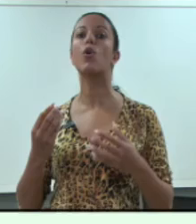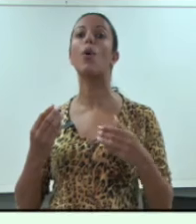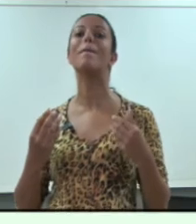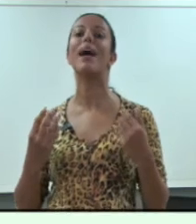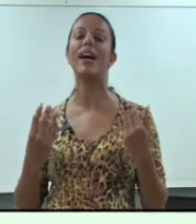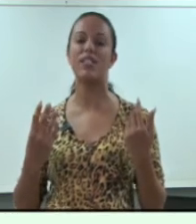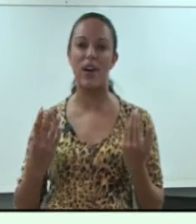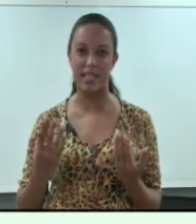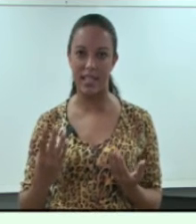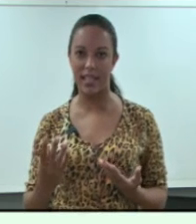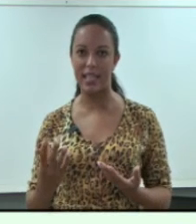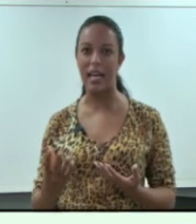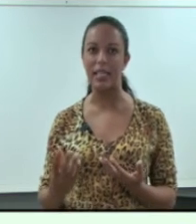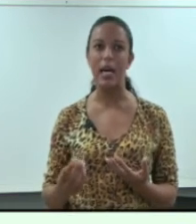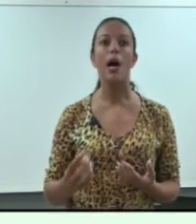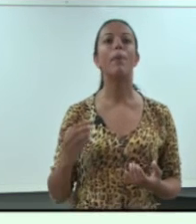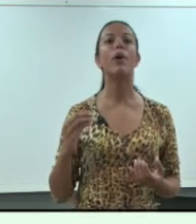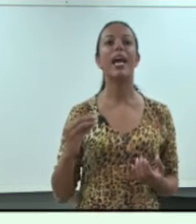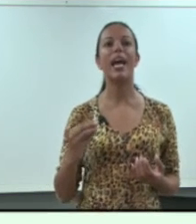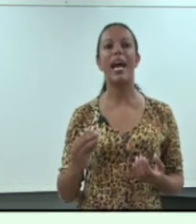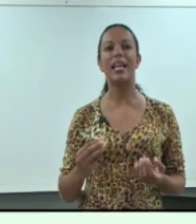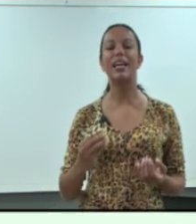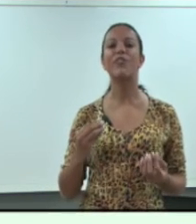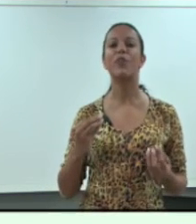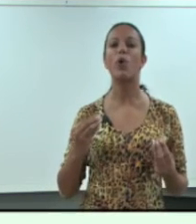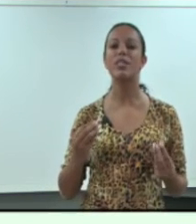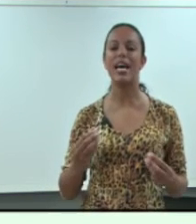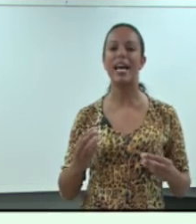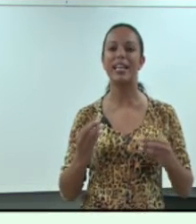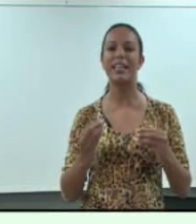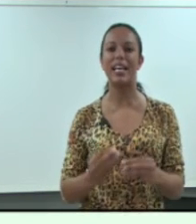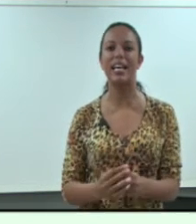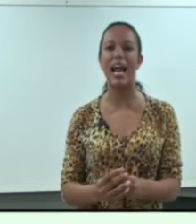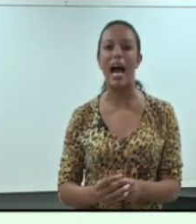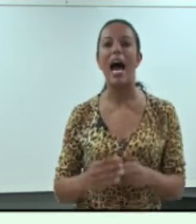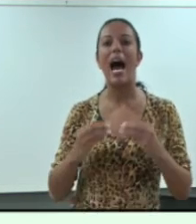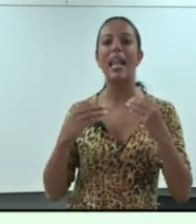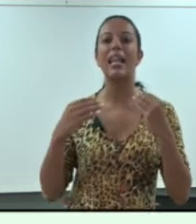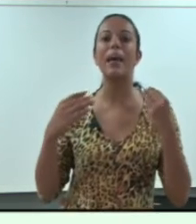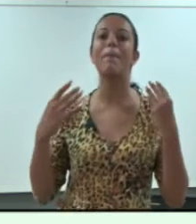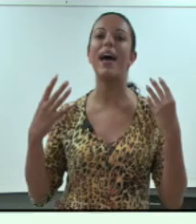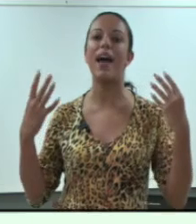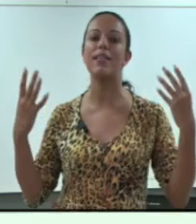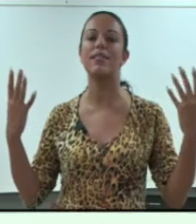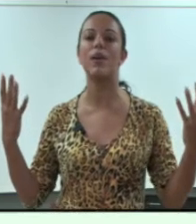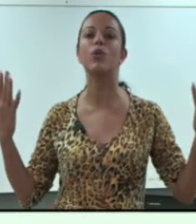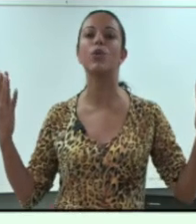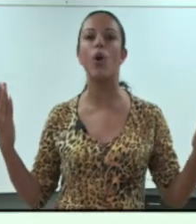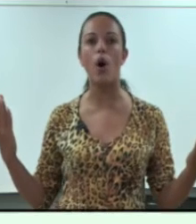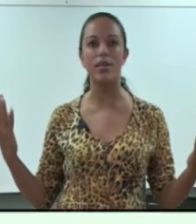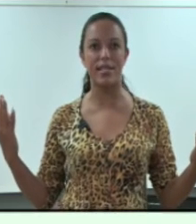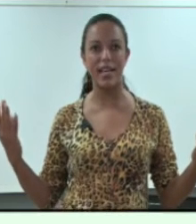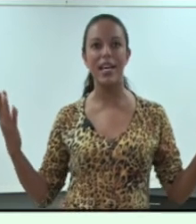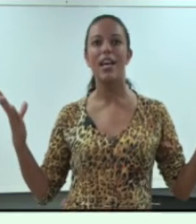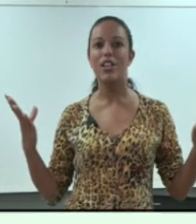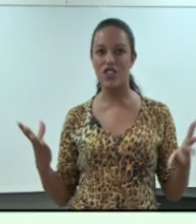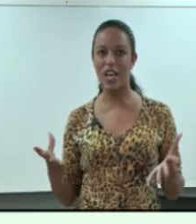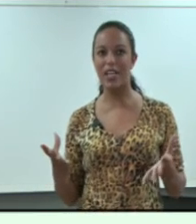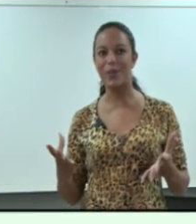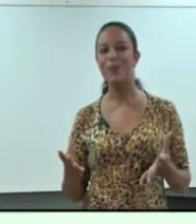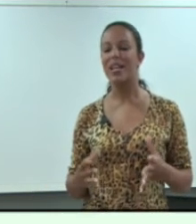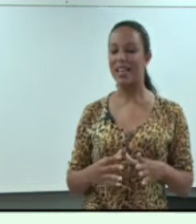que respiramos com mais facilidade porque ela consegue tirar a liberação do